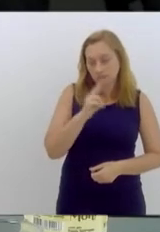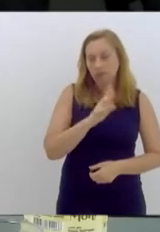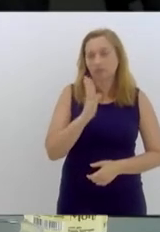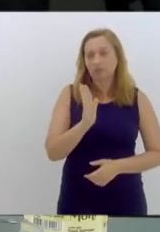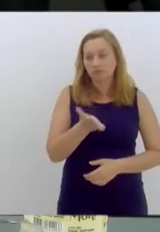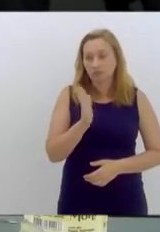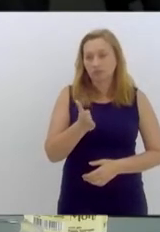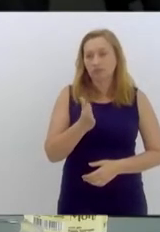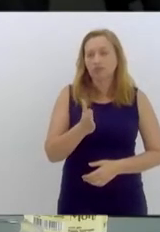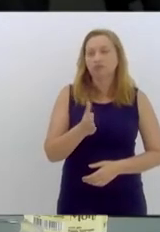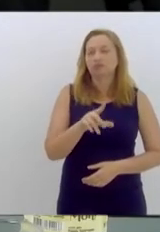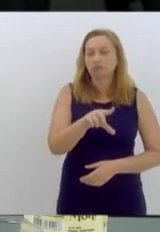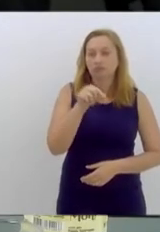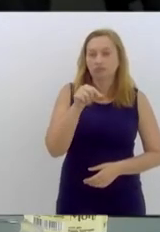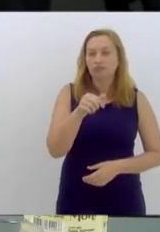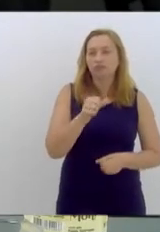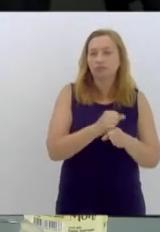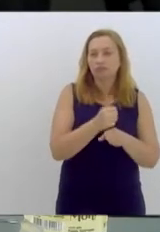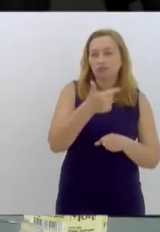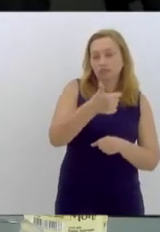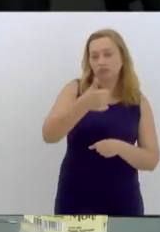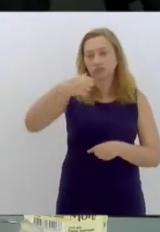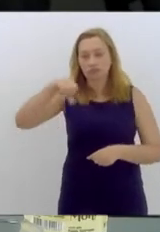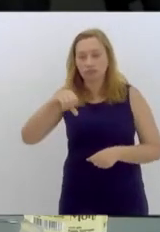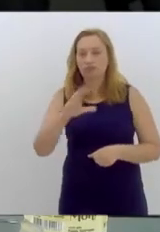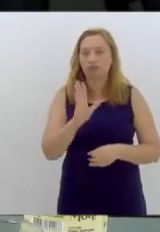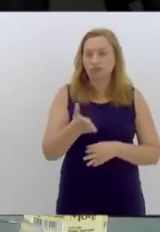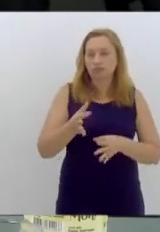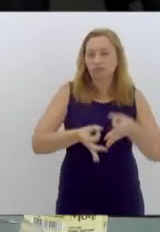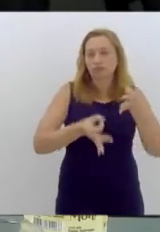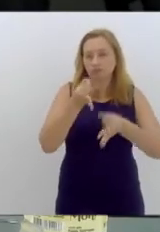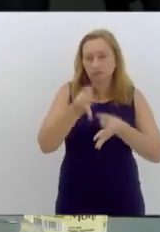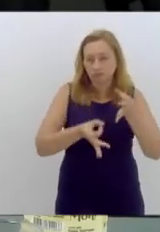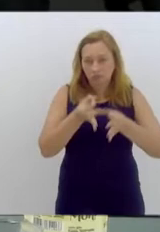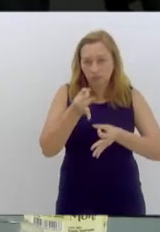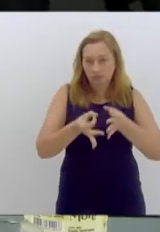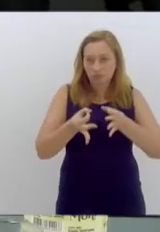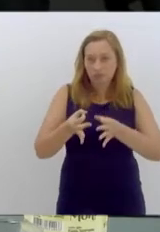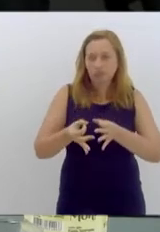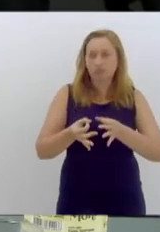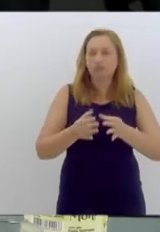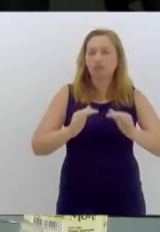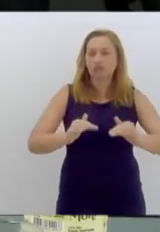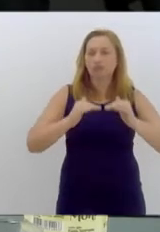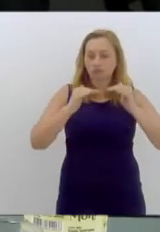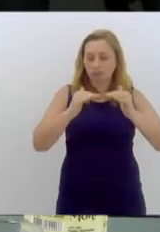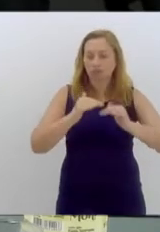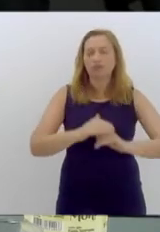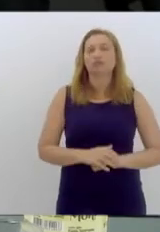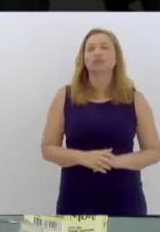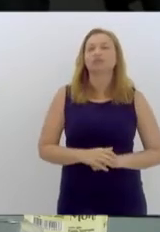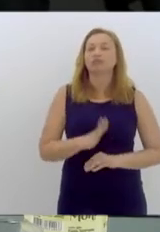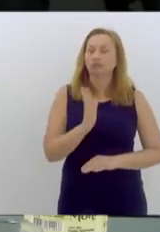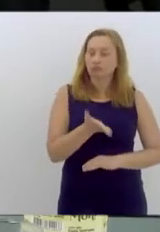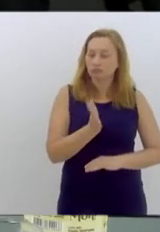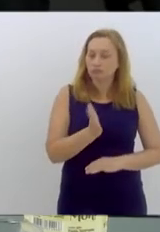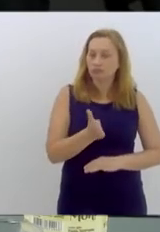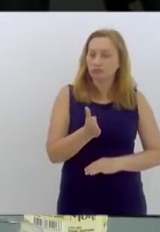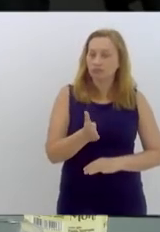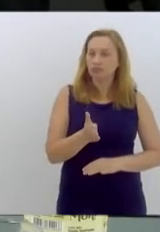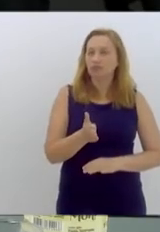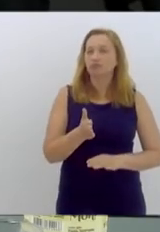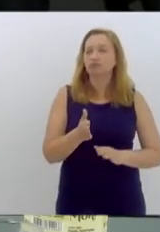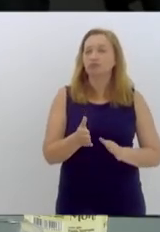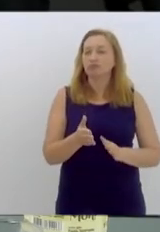uma decisão, desde 2019, transitada em julgado, homologada pelo tribunal, e que isso já deveria, na verdade, estar